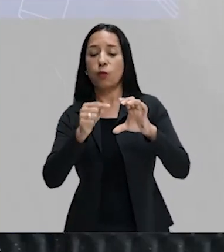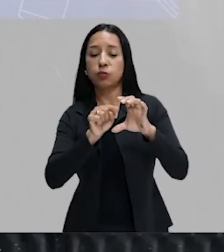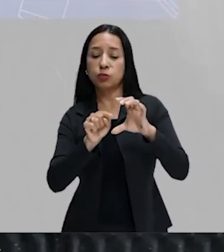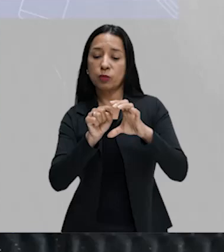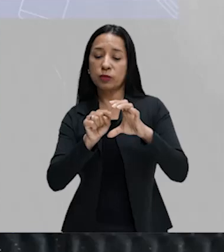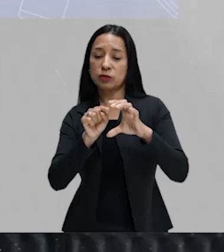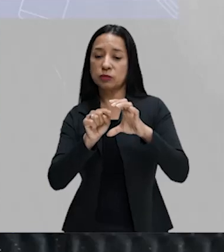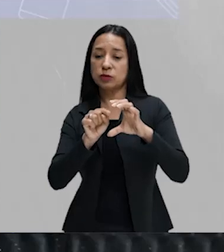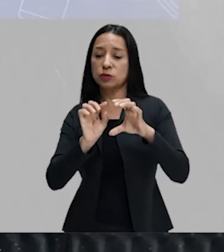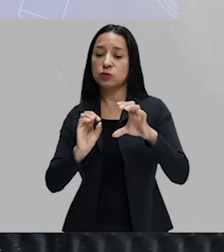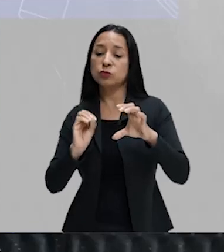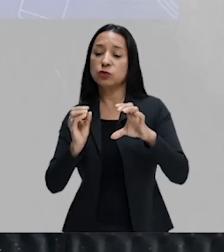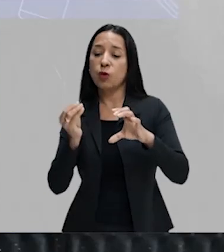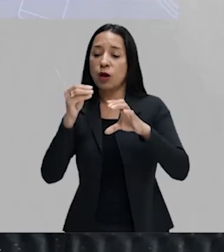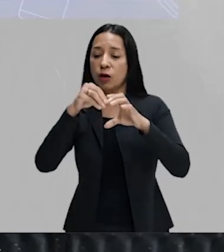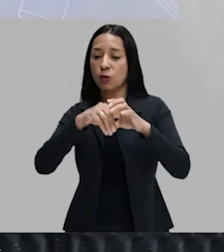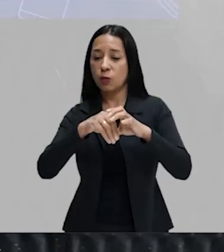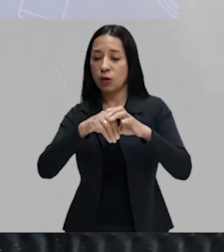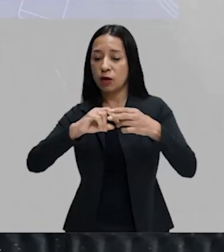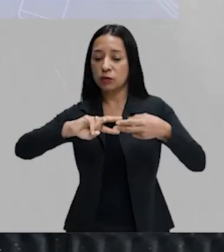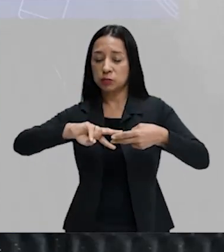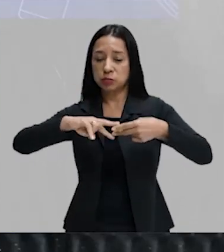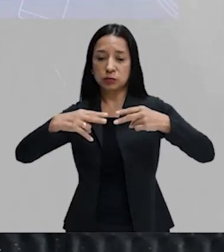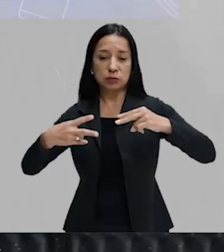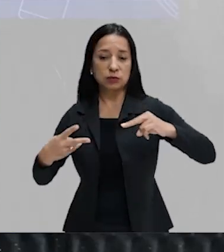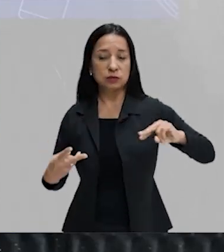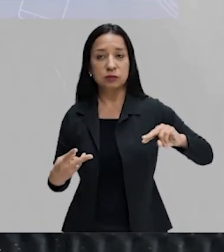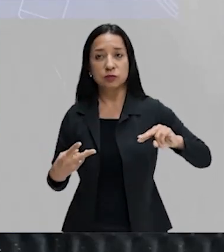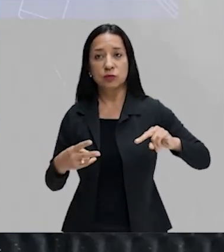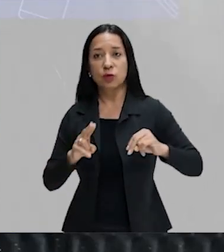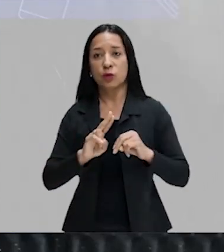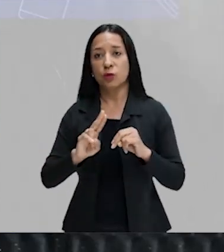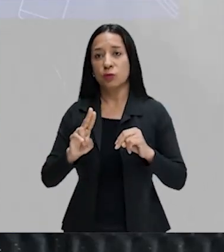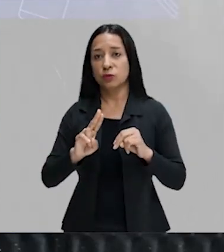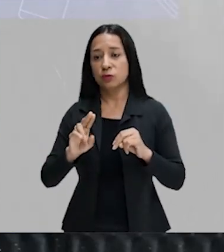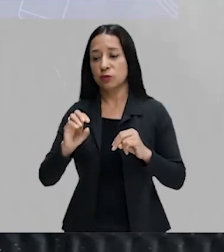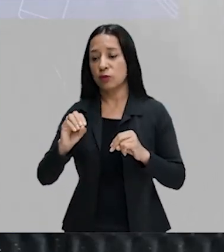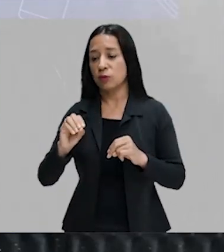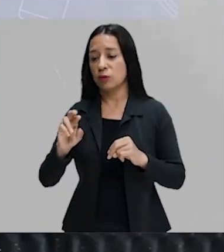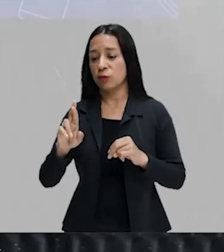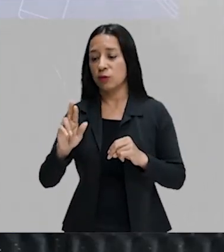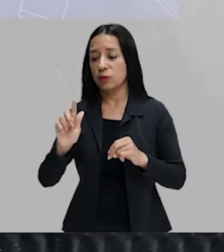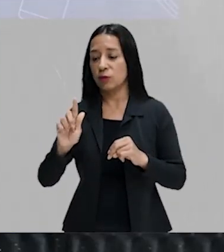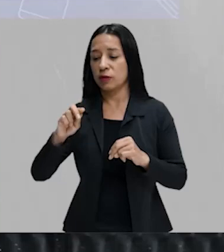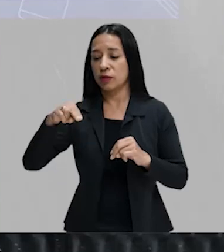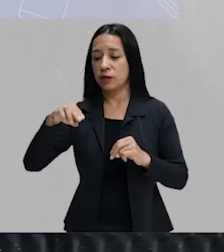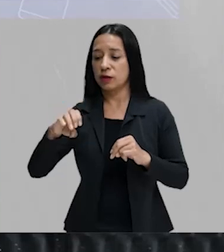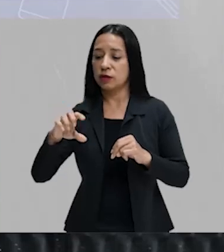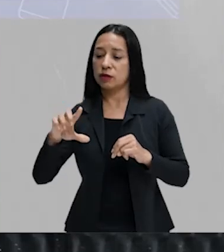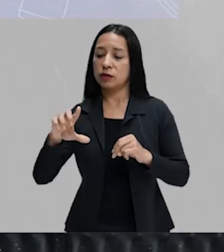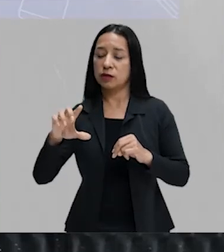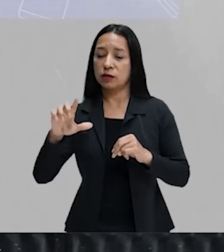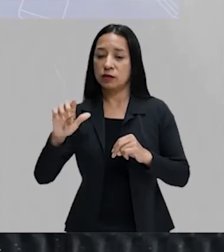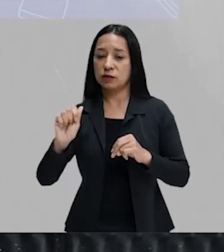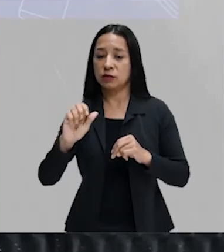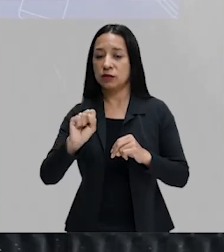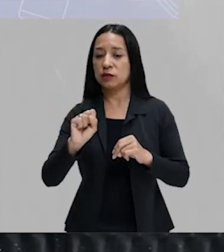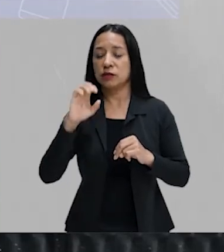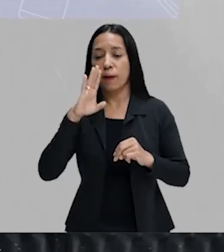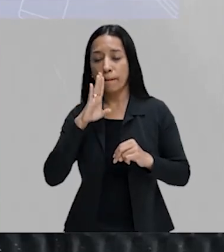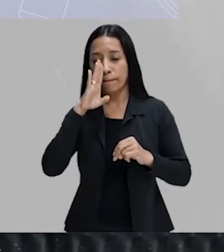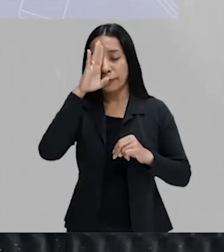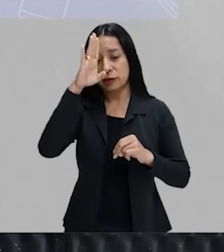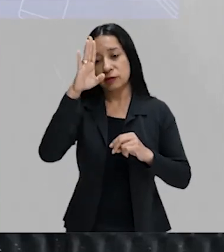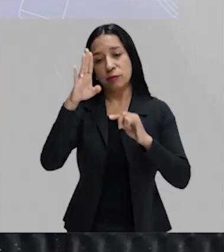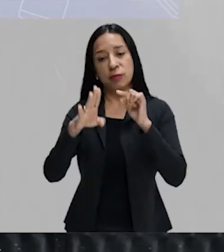apenas o armazenamento do material genético. Então, são chamados de organelas. E a principal organela